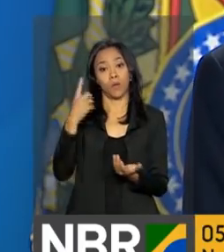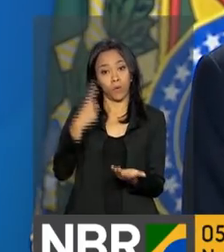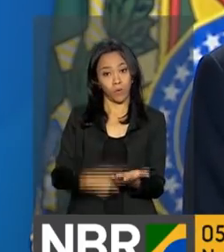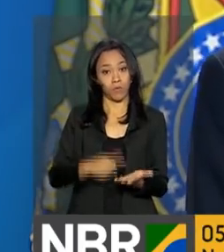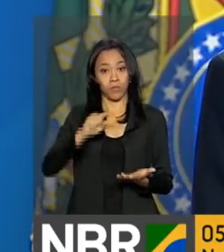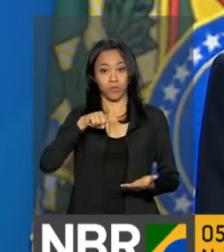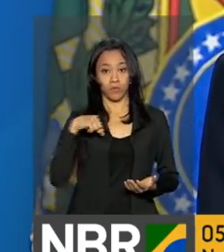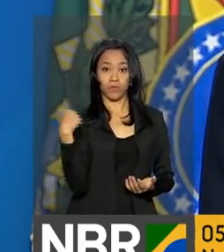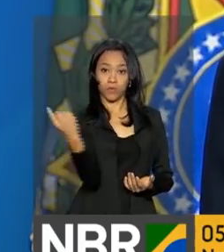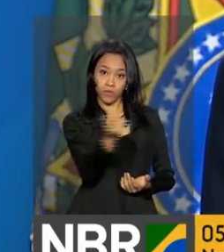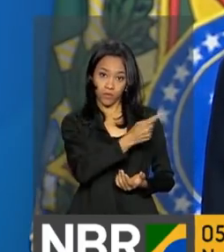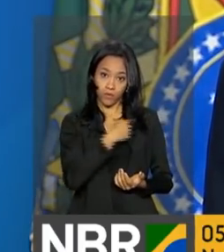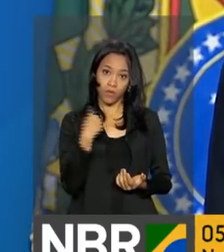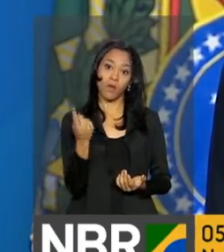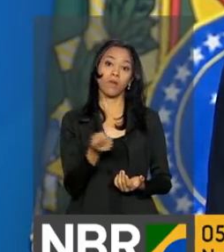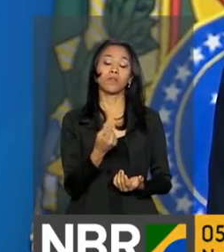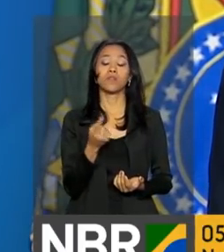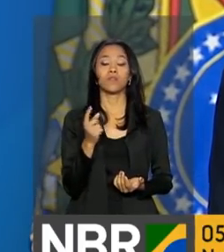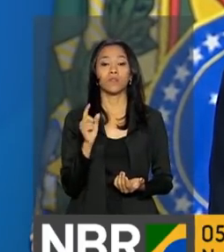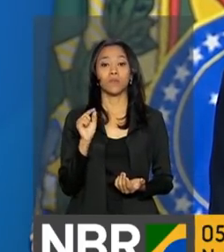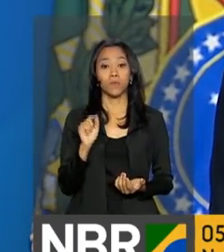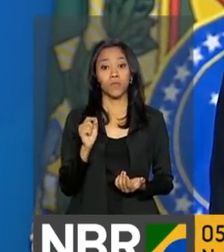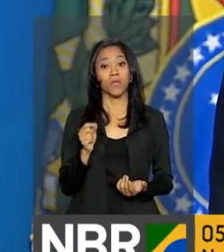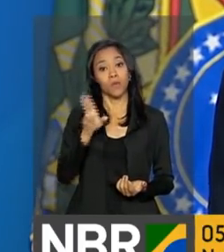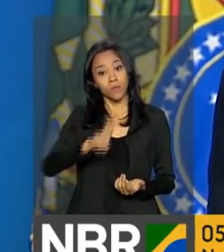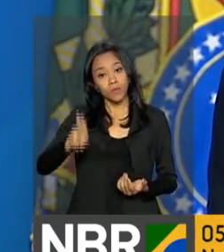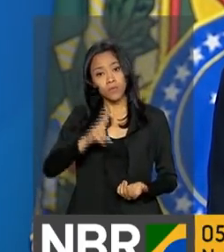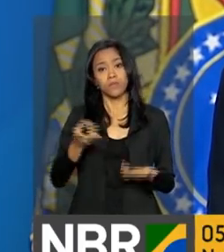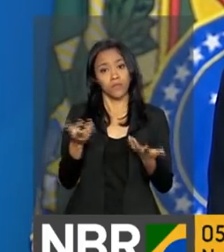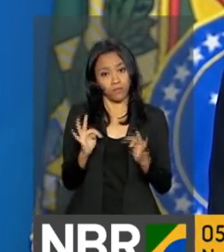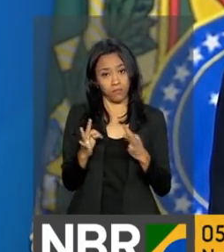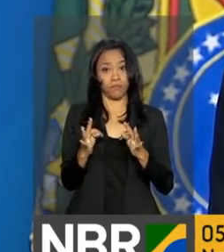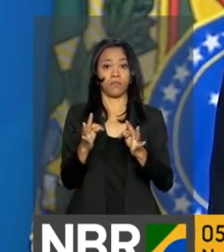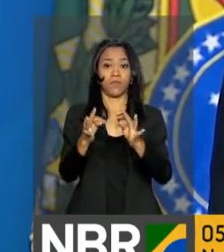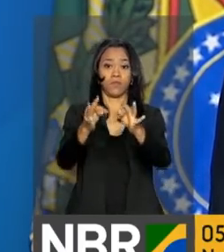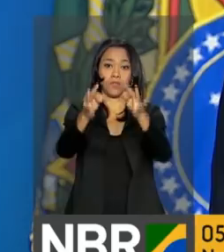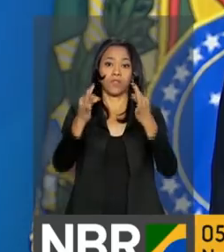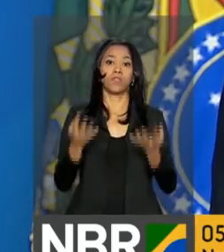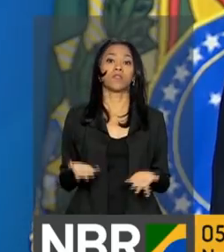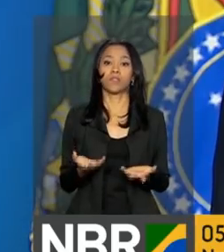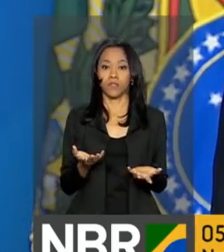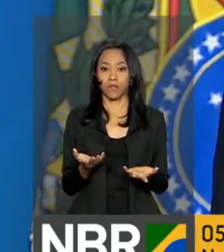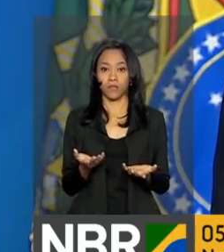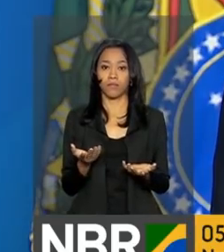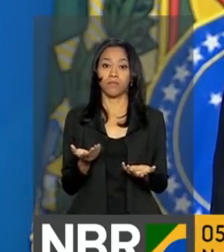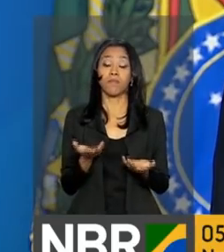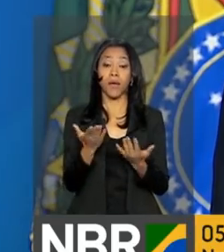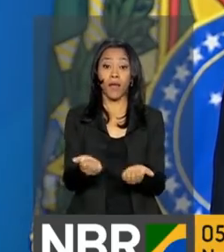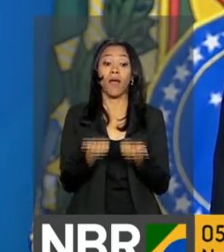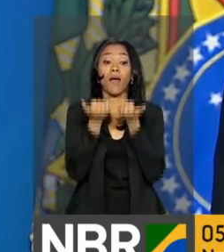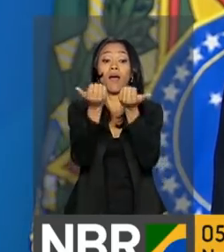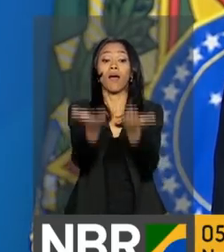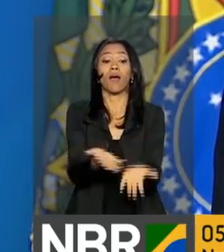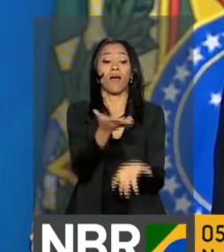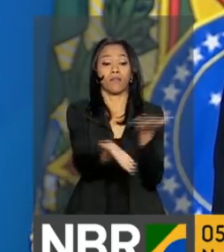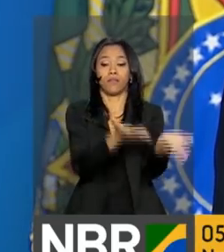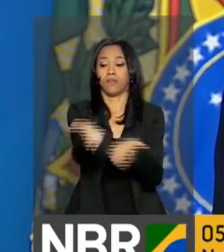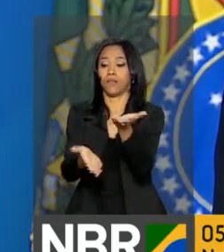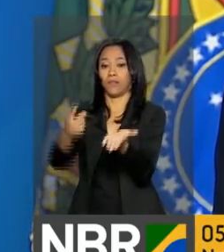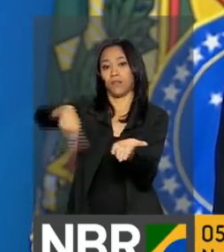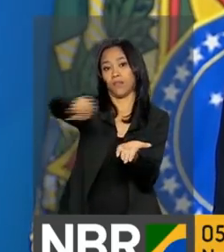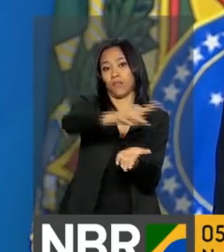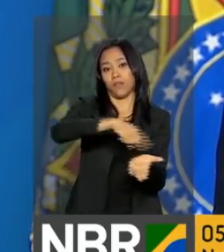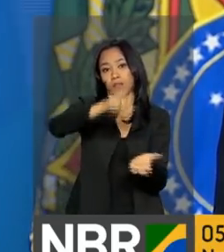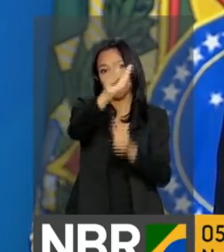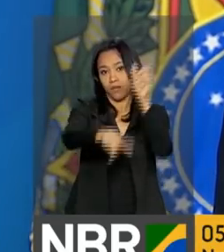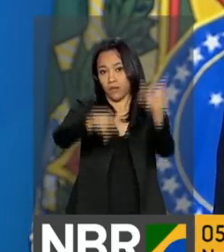nós colocarmos a evolução tecnológica a serviço do cidadão é o